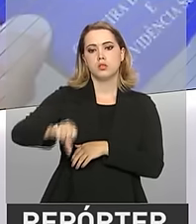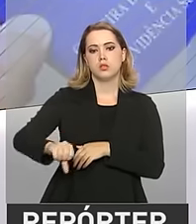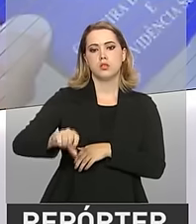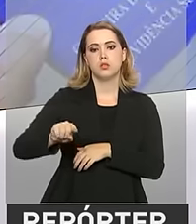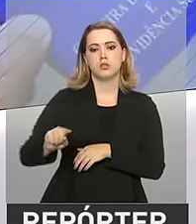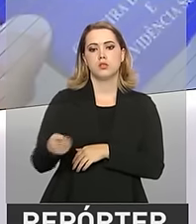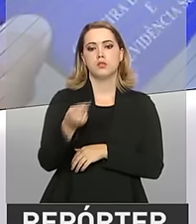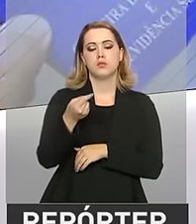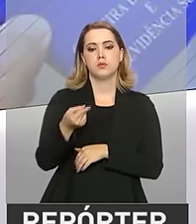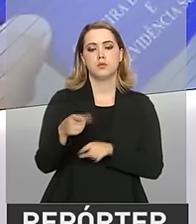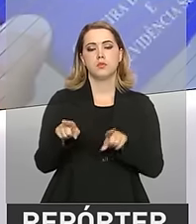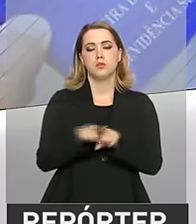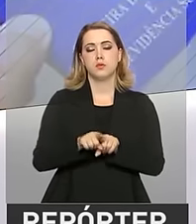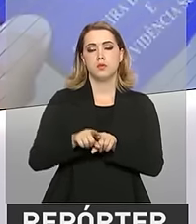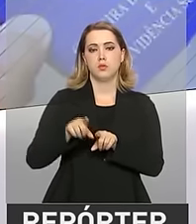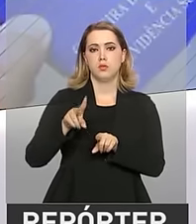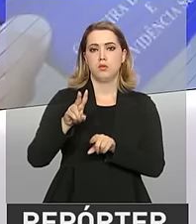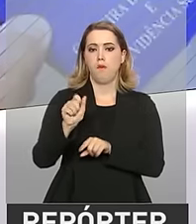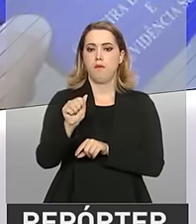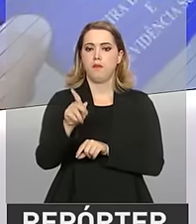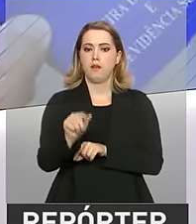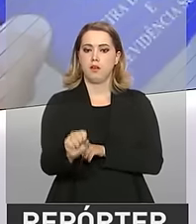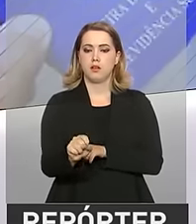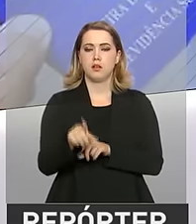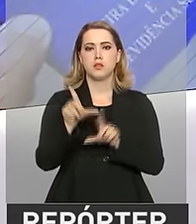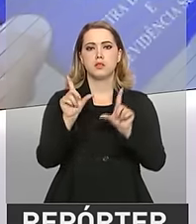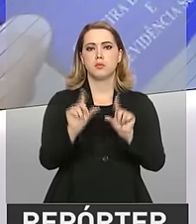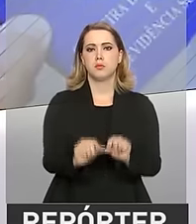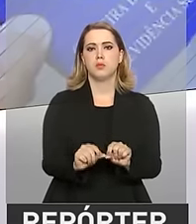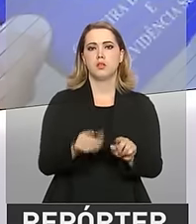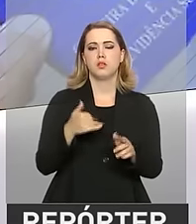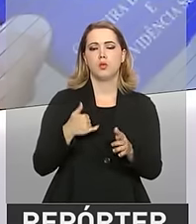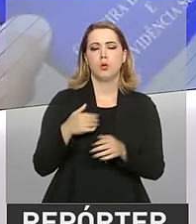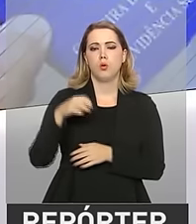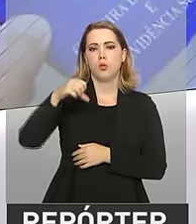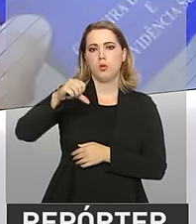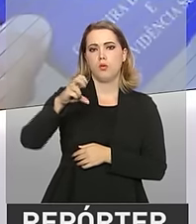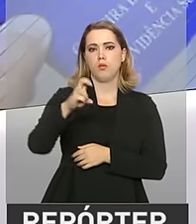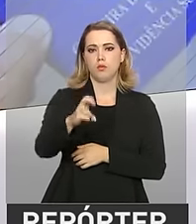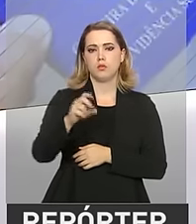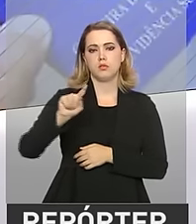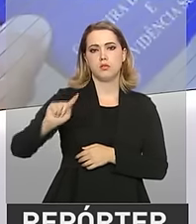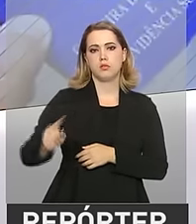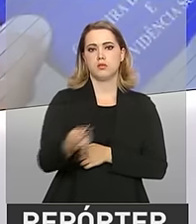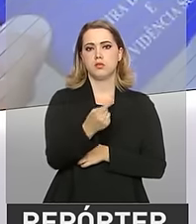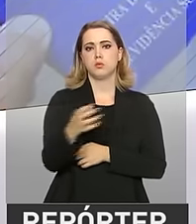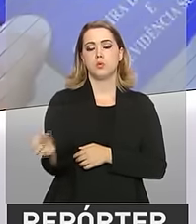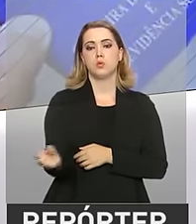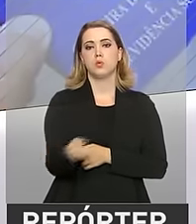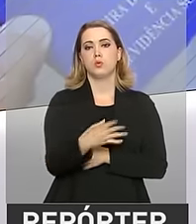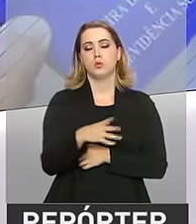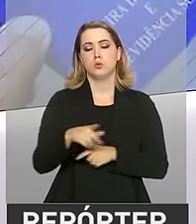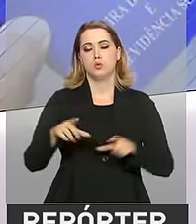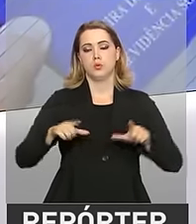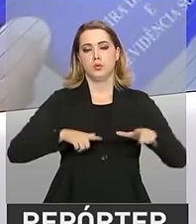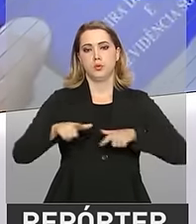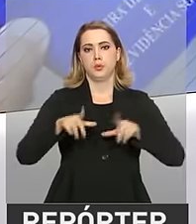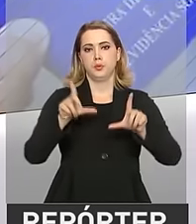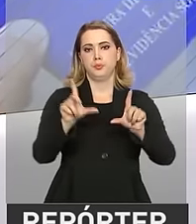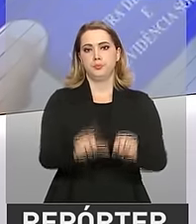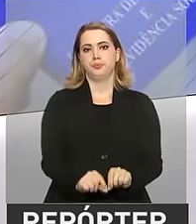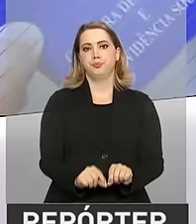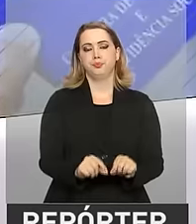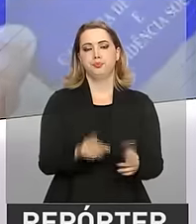é menor do que em setembro do ano passado quando mais de 95.000 empregos formais foram fechados em relação a